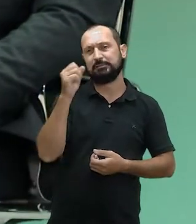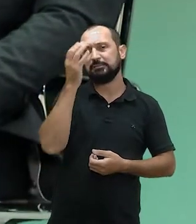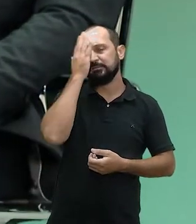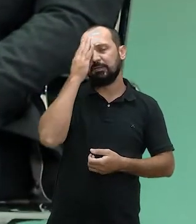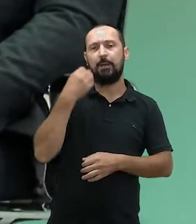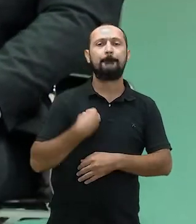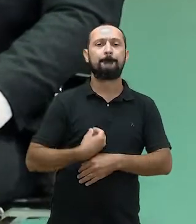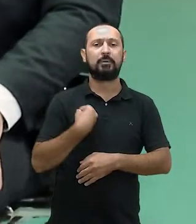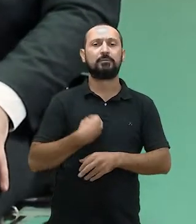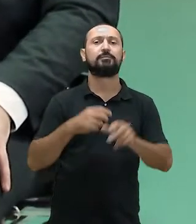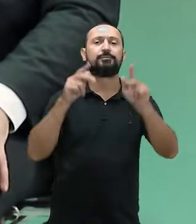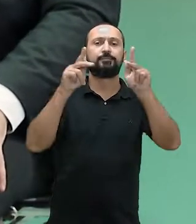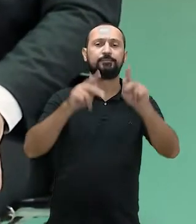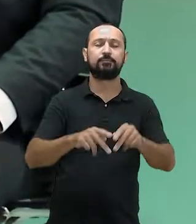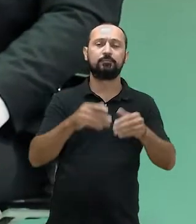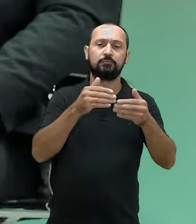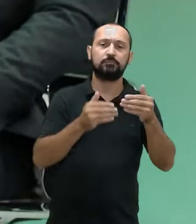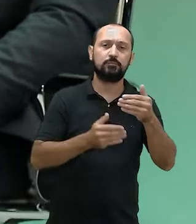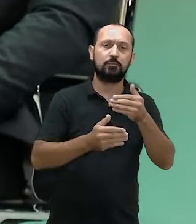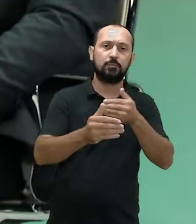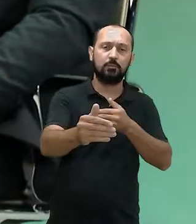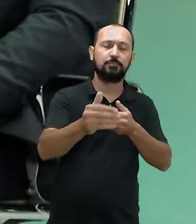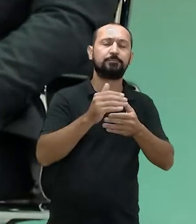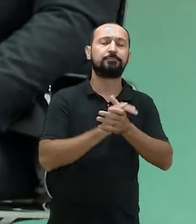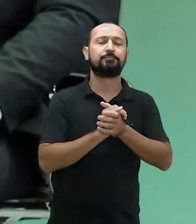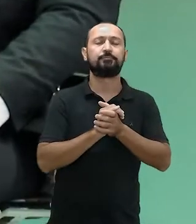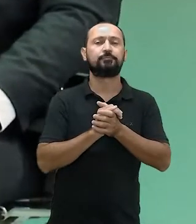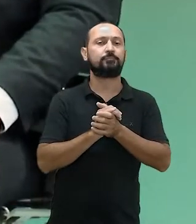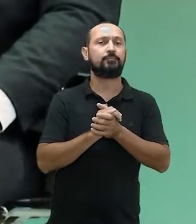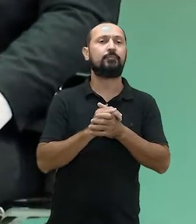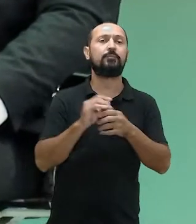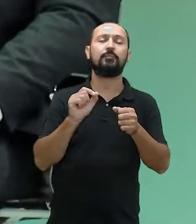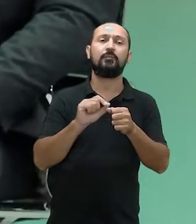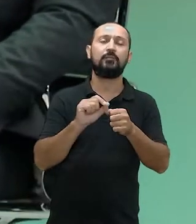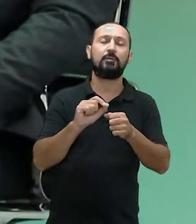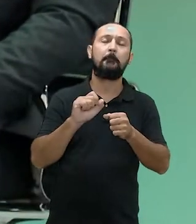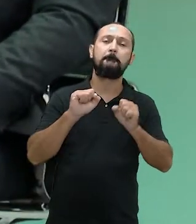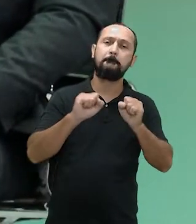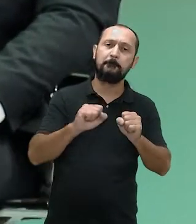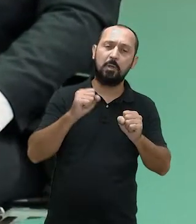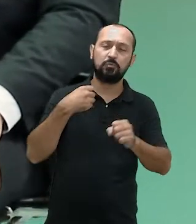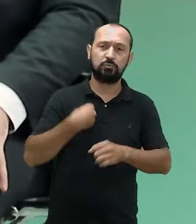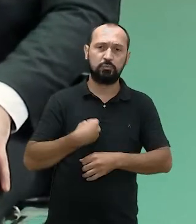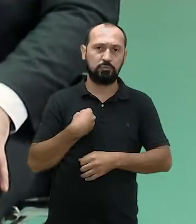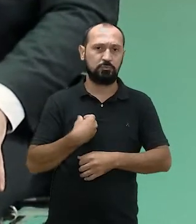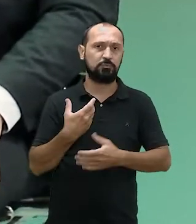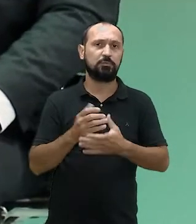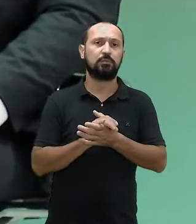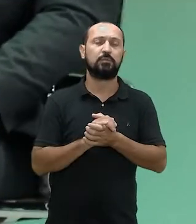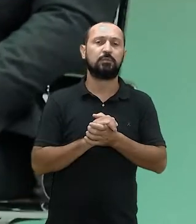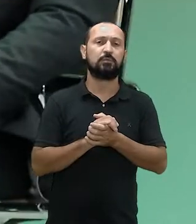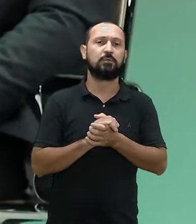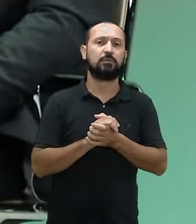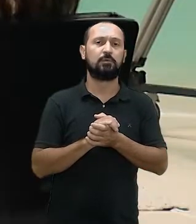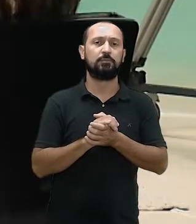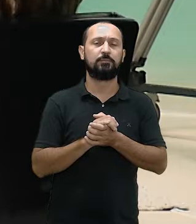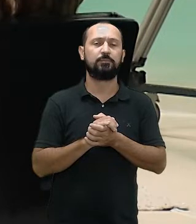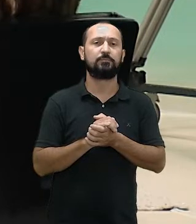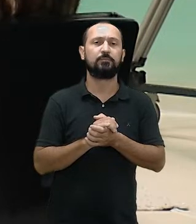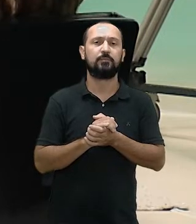certeza, a participação popular durante toda a execução, seja pelos parlamentares,